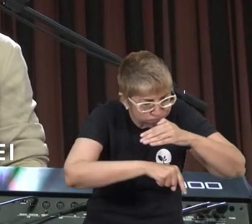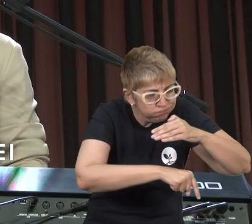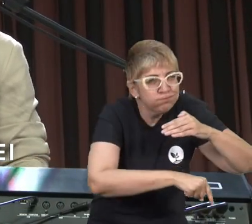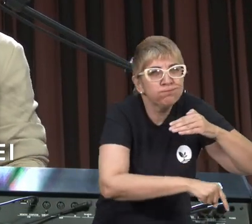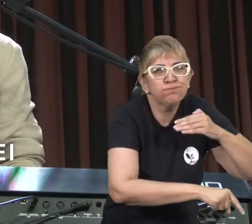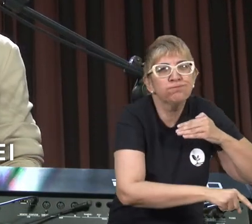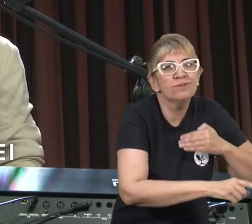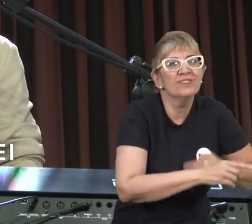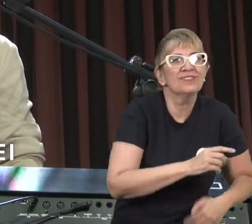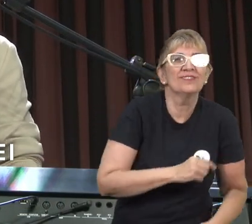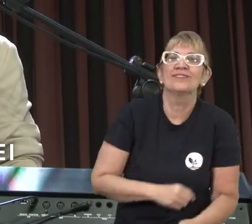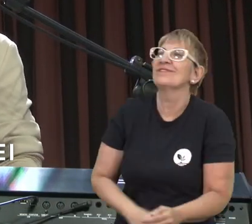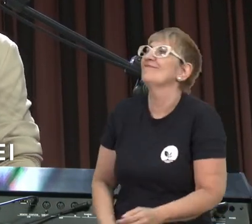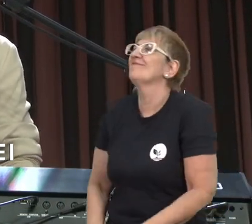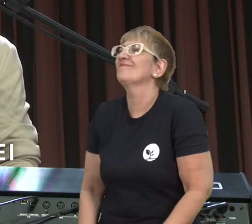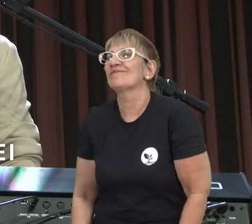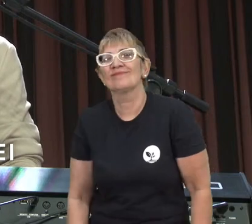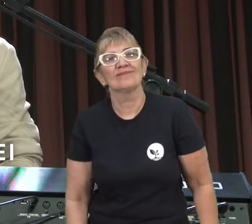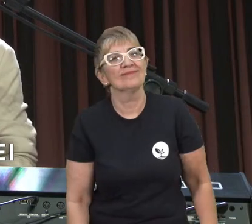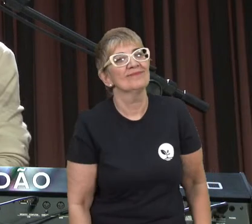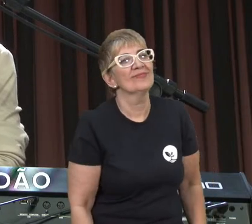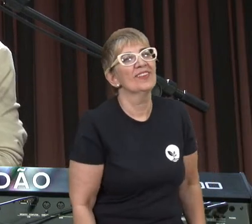Deus,